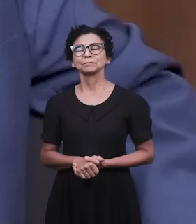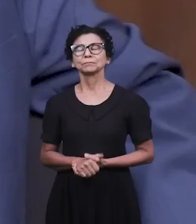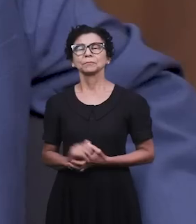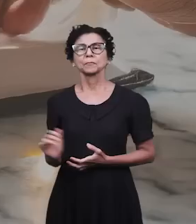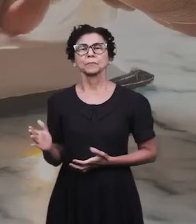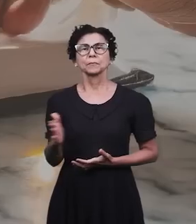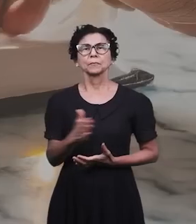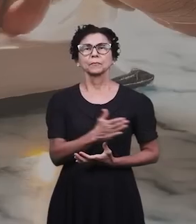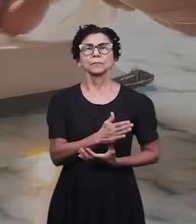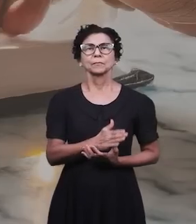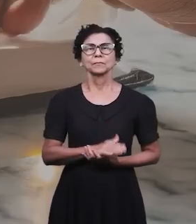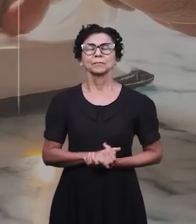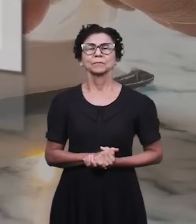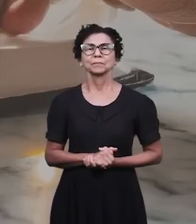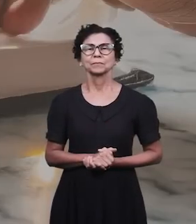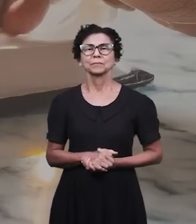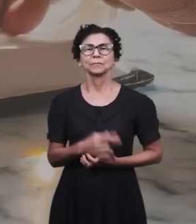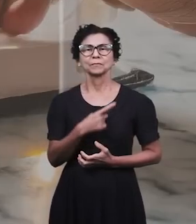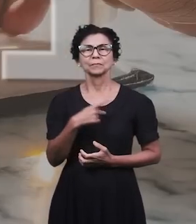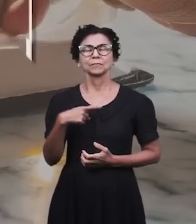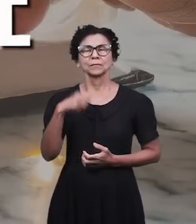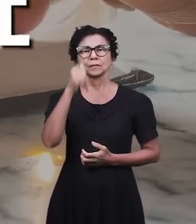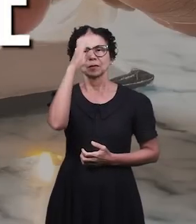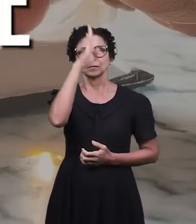pergunta aqui.